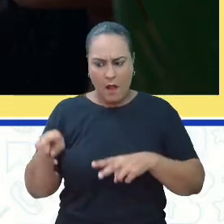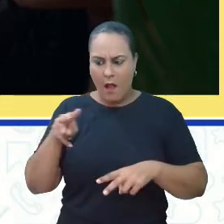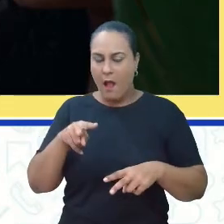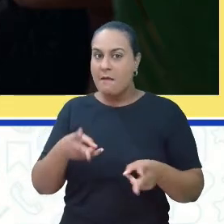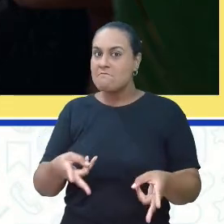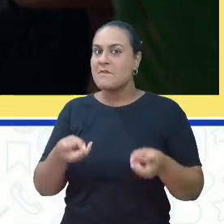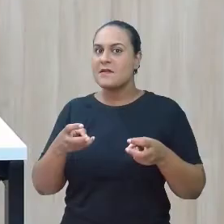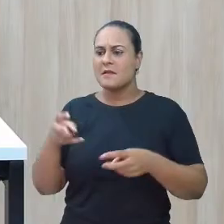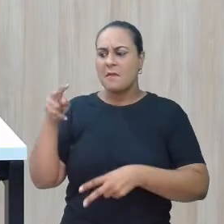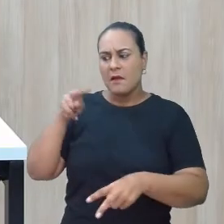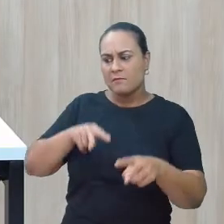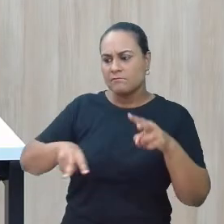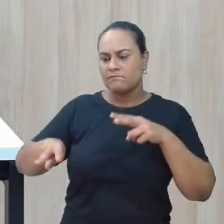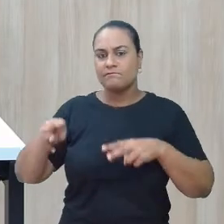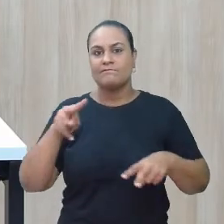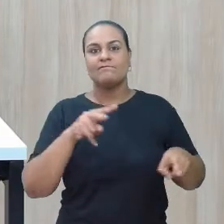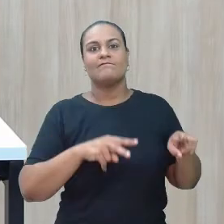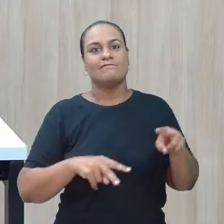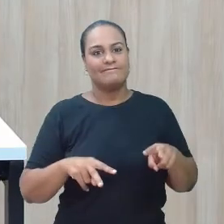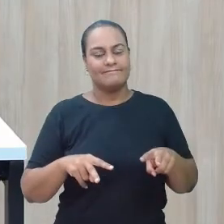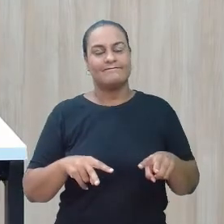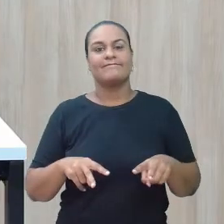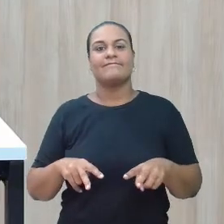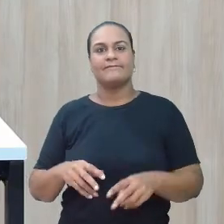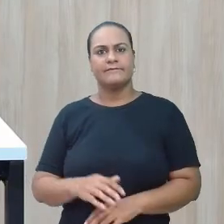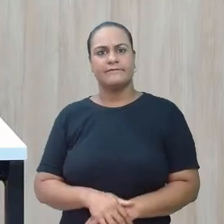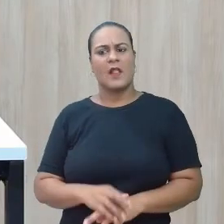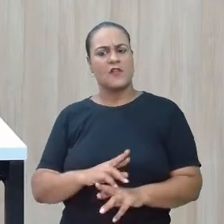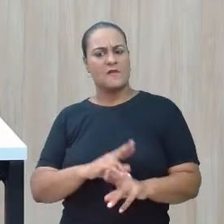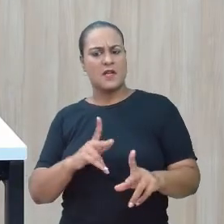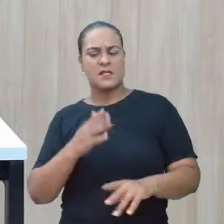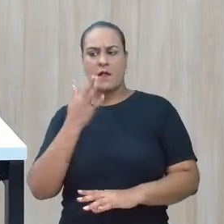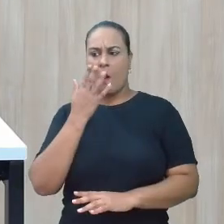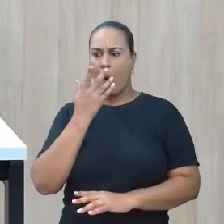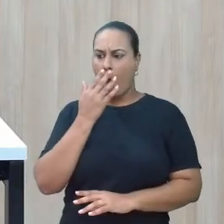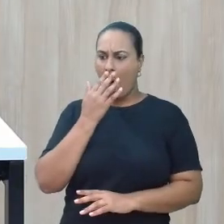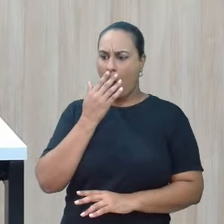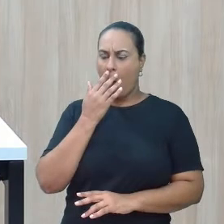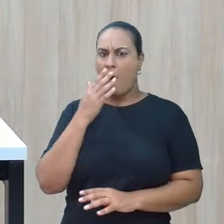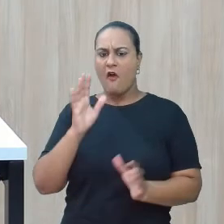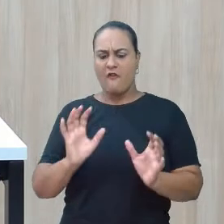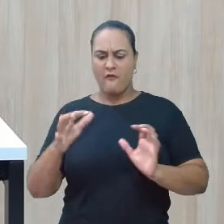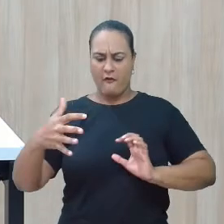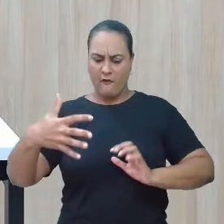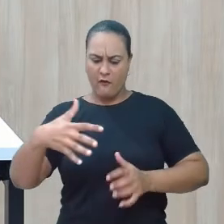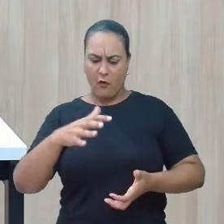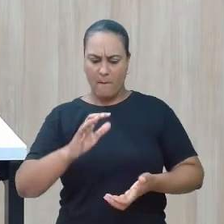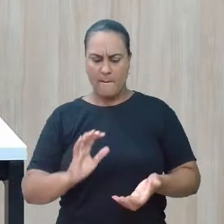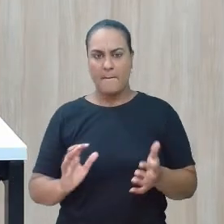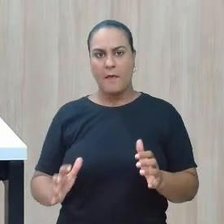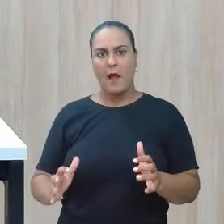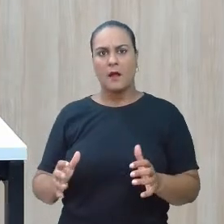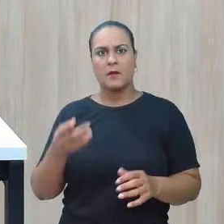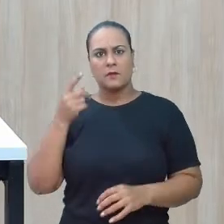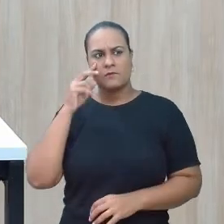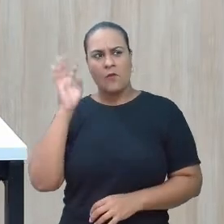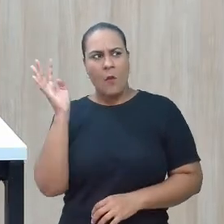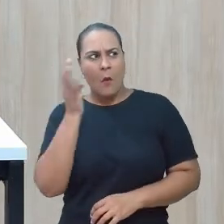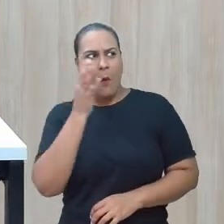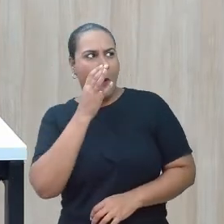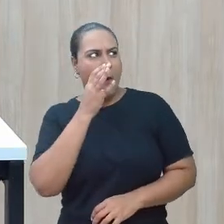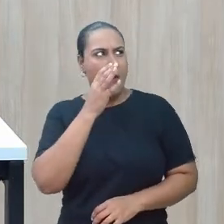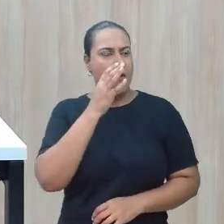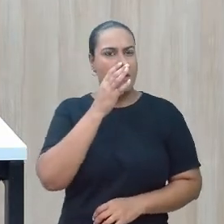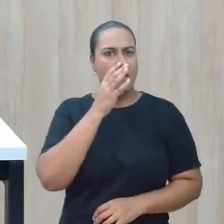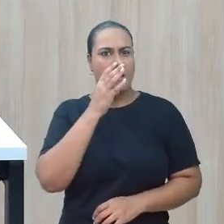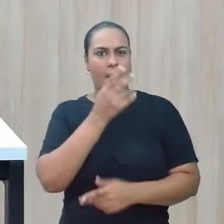perceber o que está em nossa volta. E aí podemos distinguir a questão de cores, de formatos, deslumbrar as coisas lindas, as coisas belas